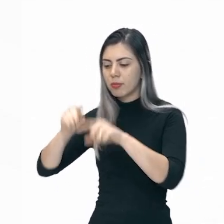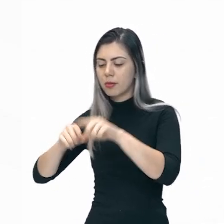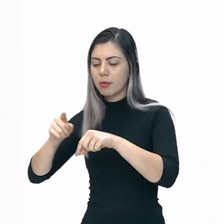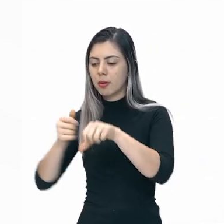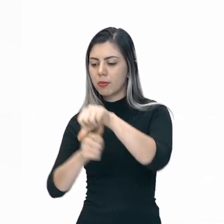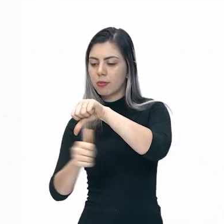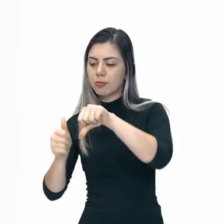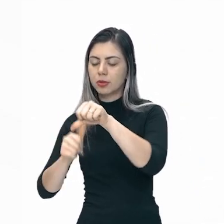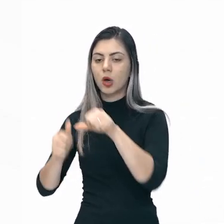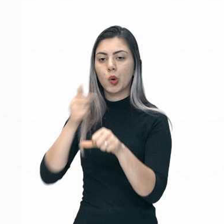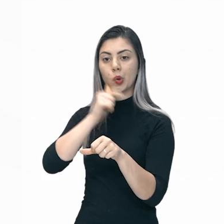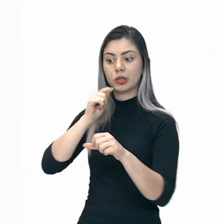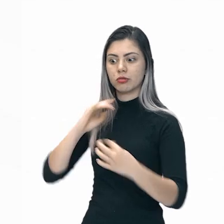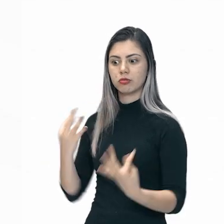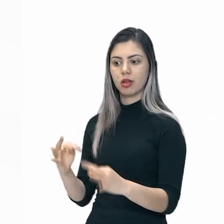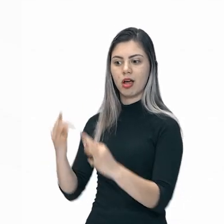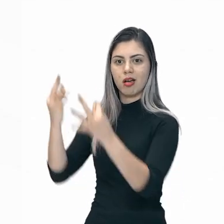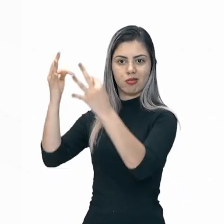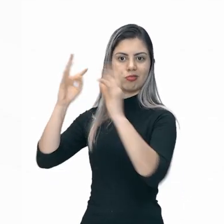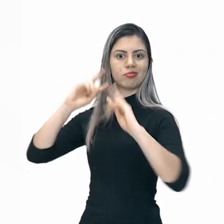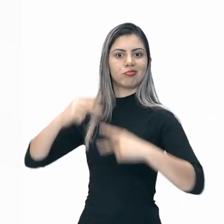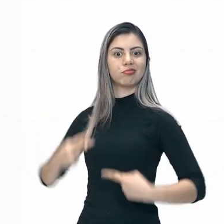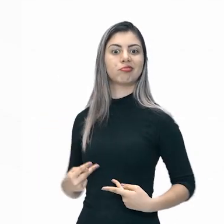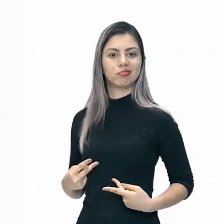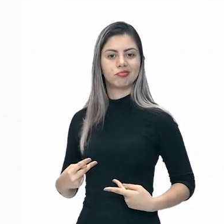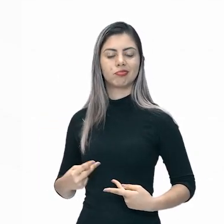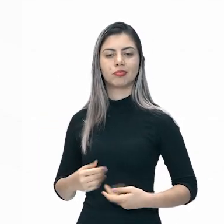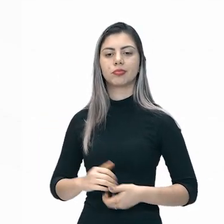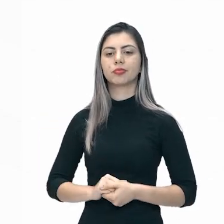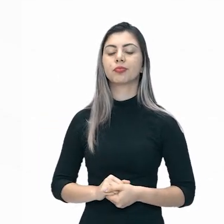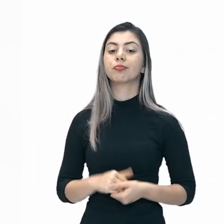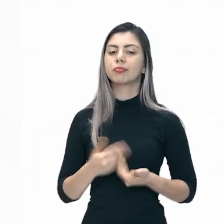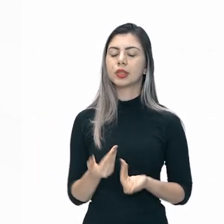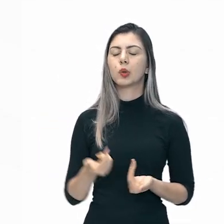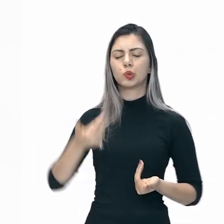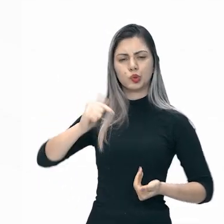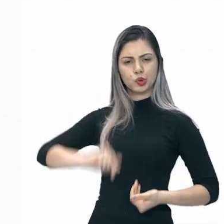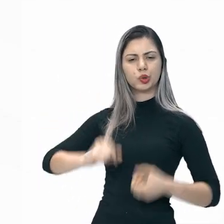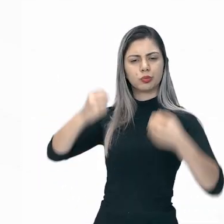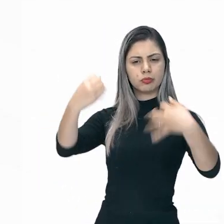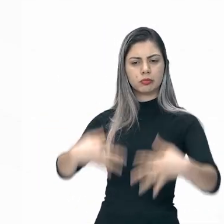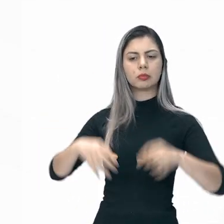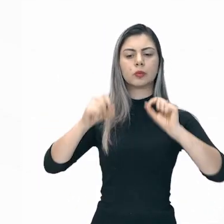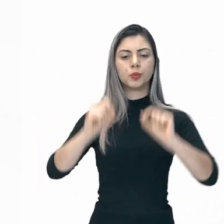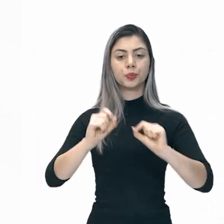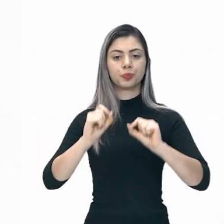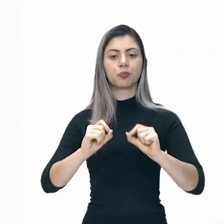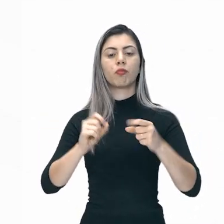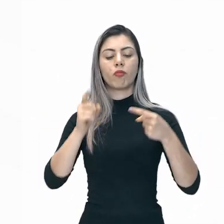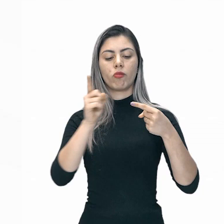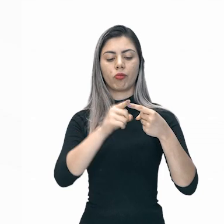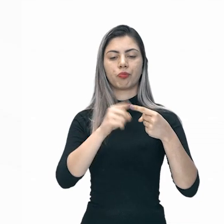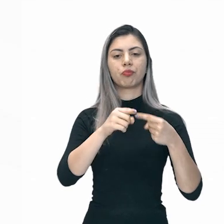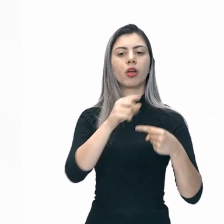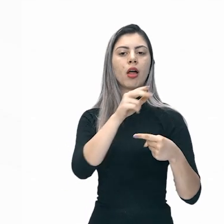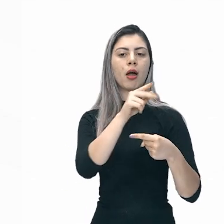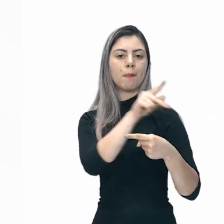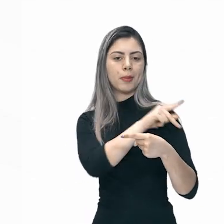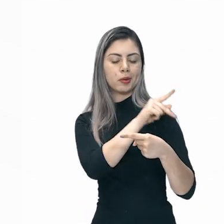enorme conquista tecnológica para a humanidade. Registrando aqui, vamos lá, repetindo. Diferente dos períodos anteriores,